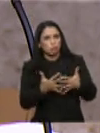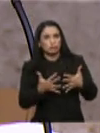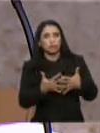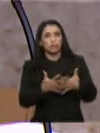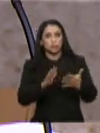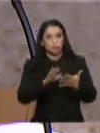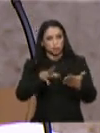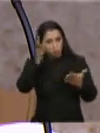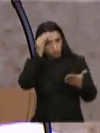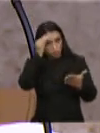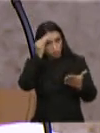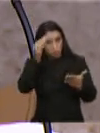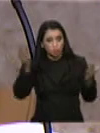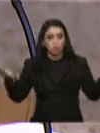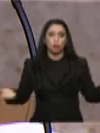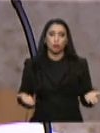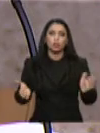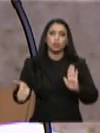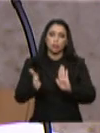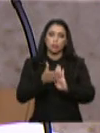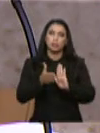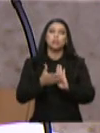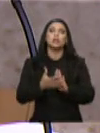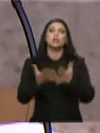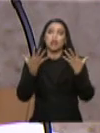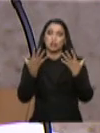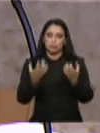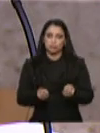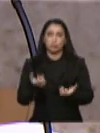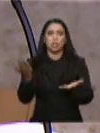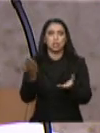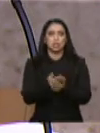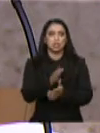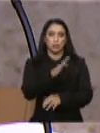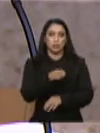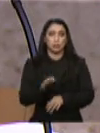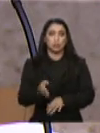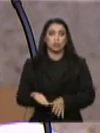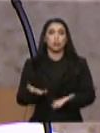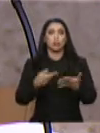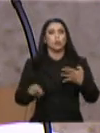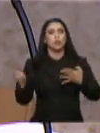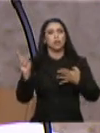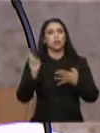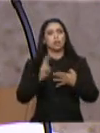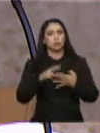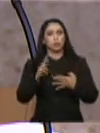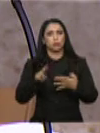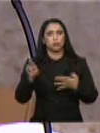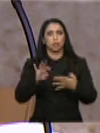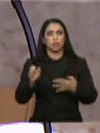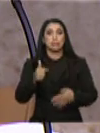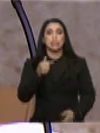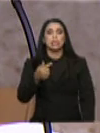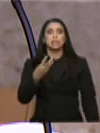prevê expressamente cabimento da ação rescisória. Por fim, no recurso extraordinário